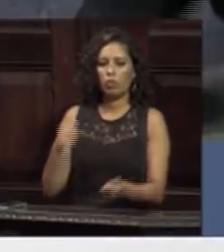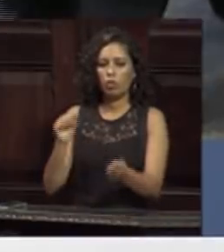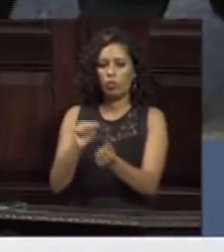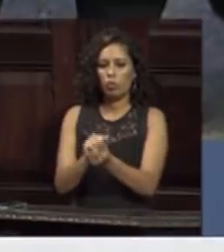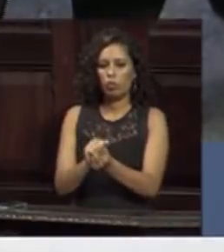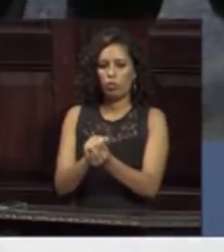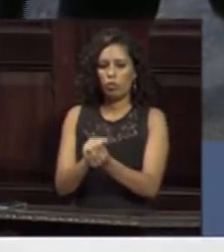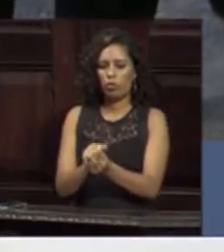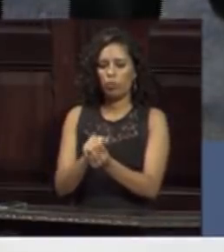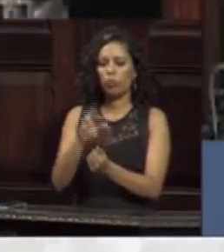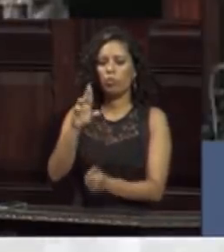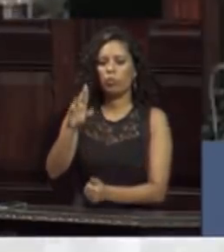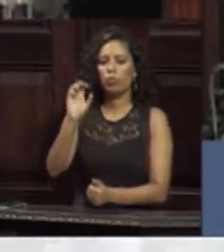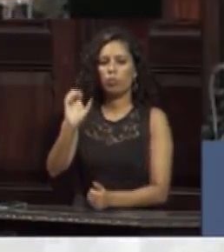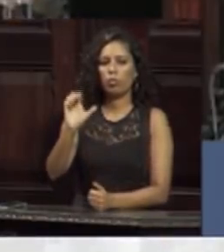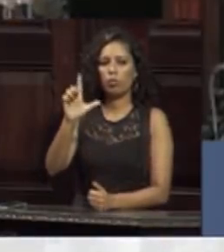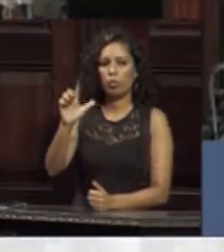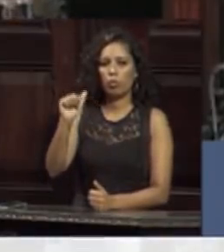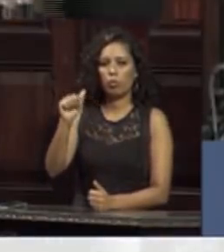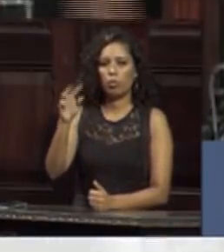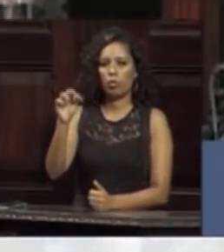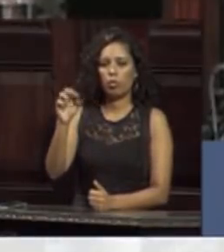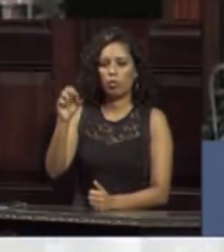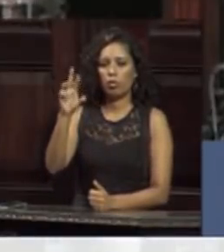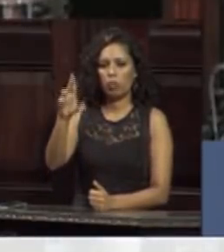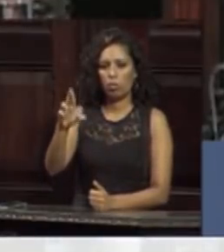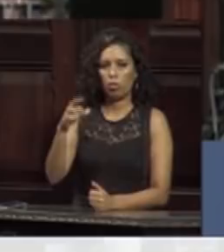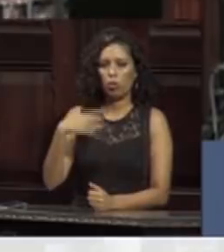Acompanho o voto do relator, senhor presidente. 4 a 2.